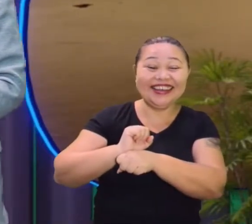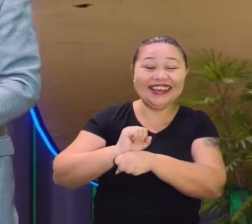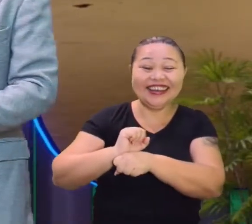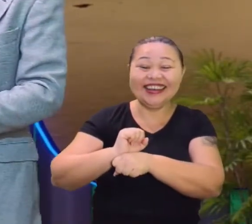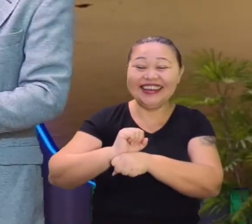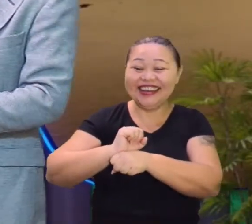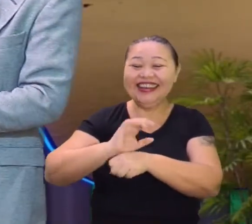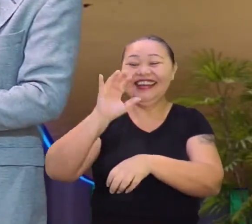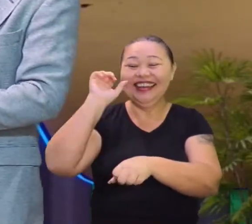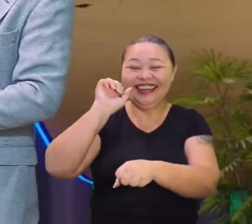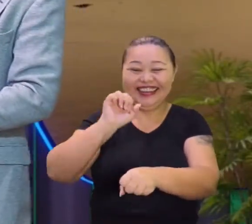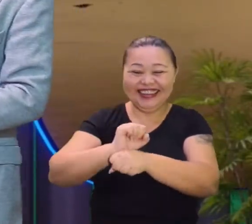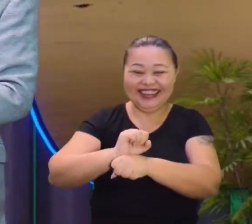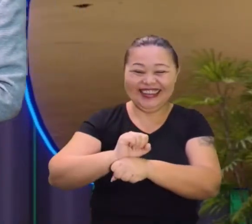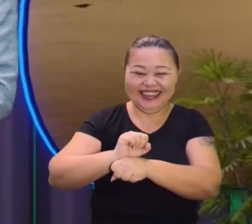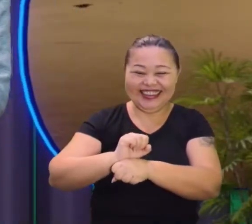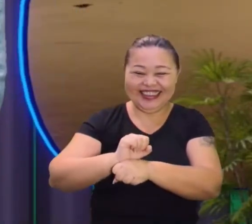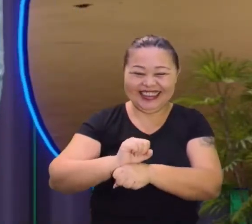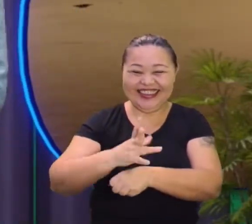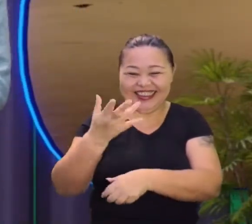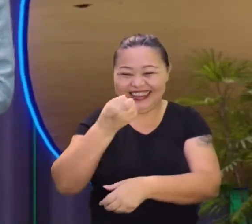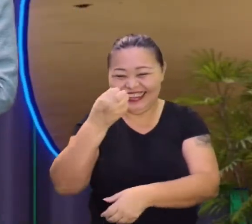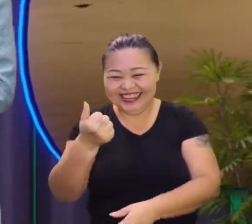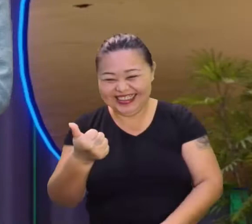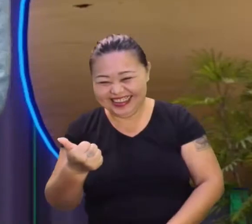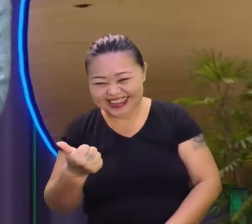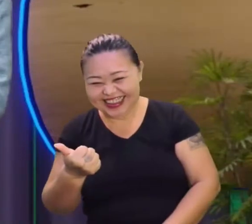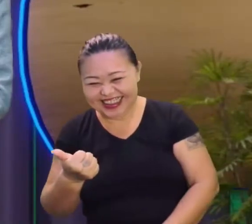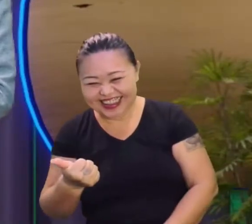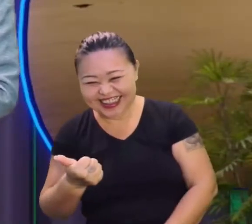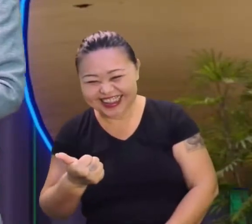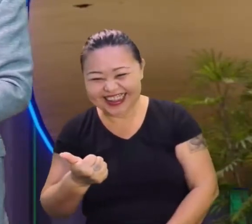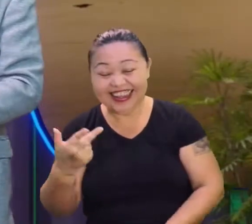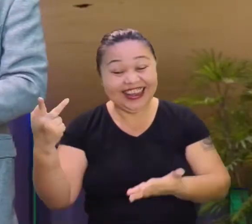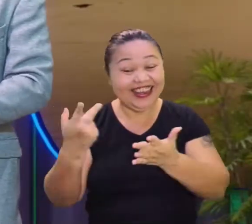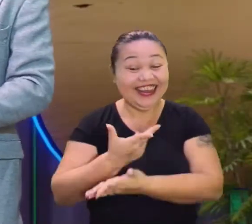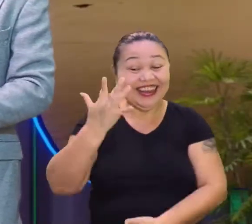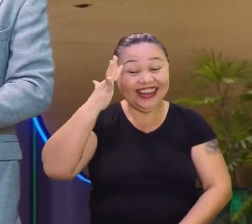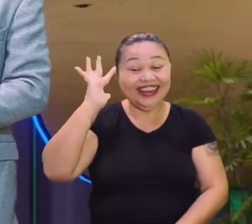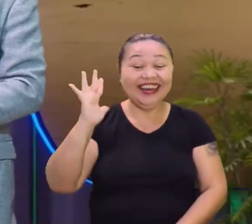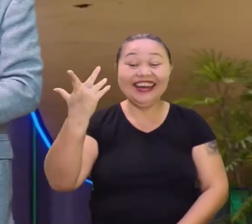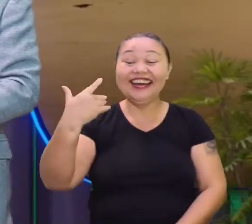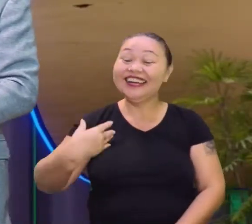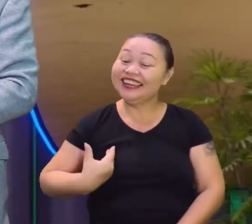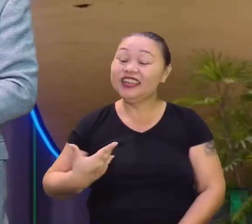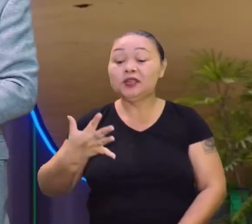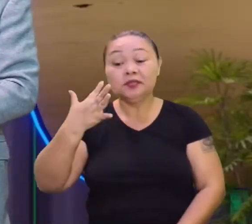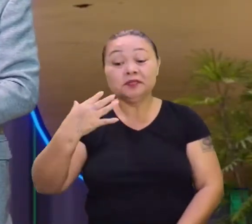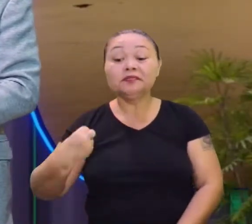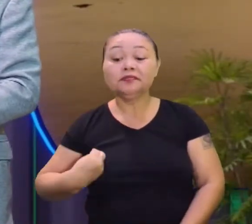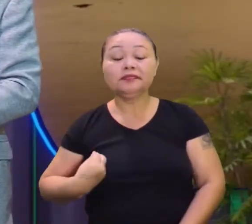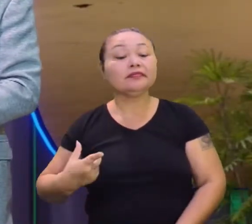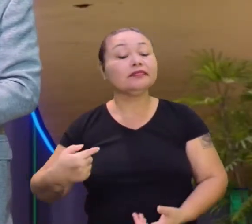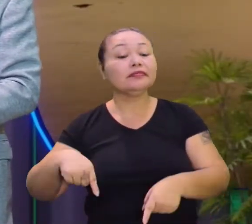Acontece. É o pause, não é play não, é pause. Muito bem. Valeu, professor. Acontece, está ao vivo, galera. Então, é isso mesmo. Pare aí,